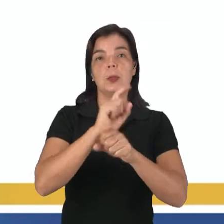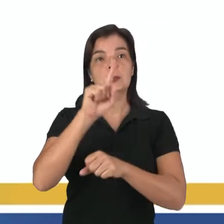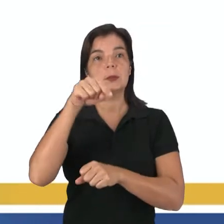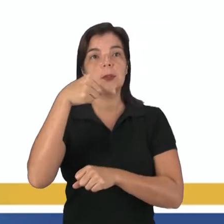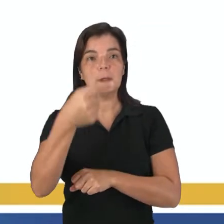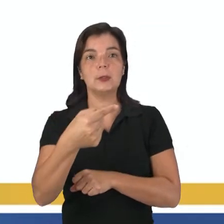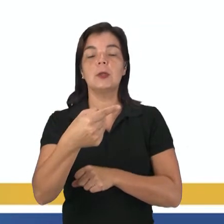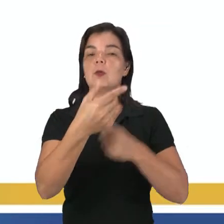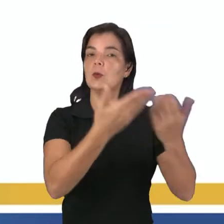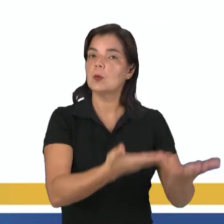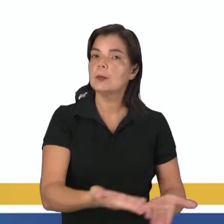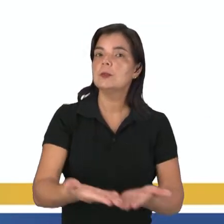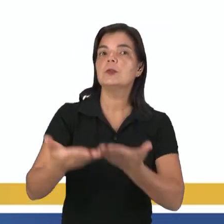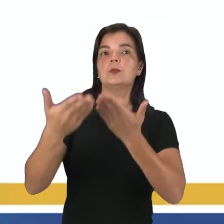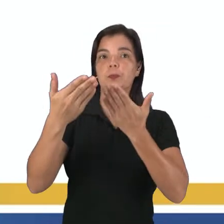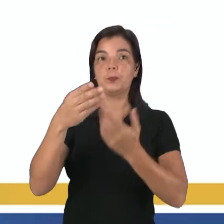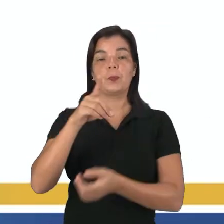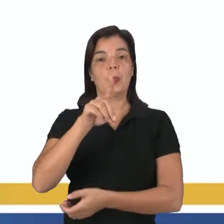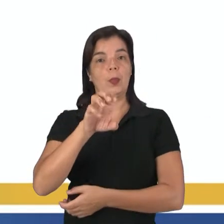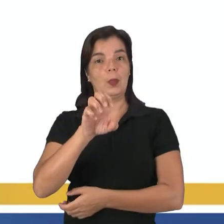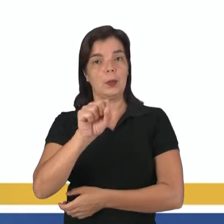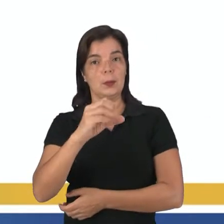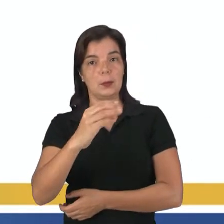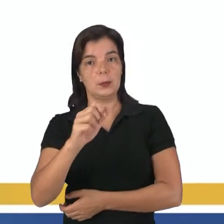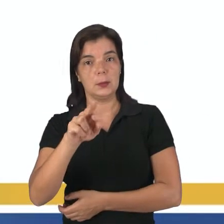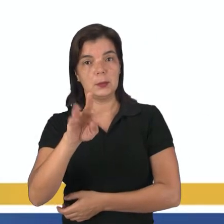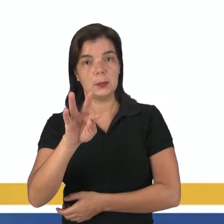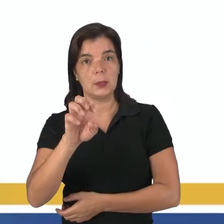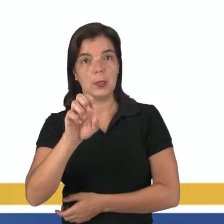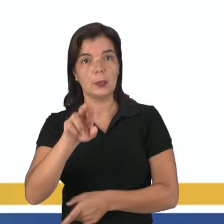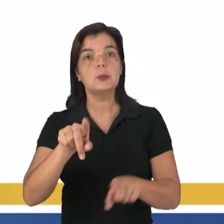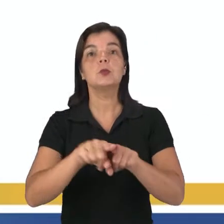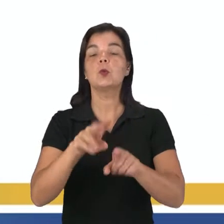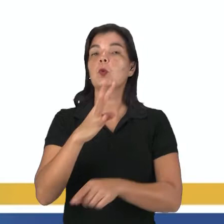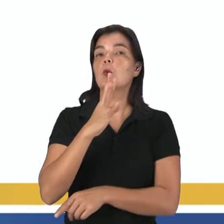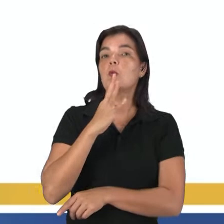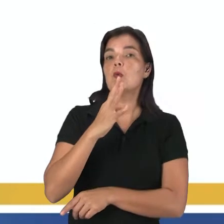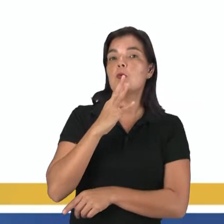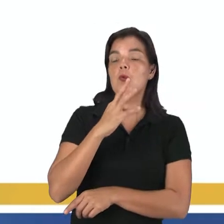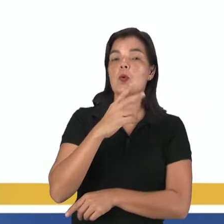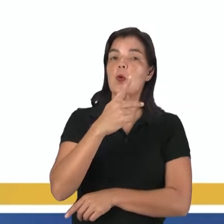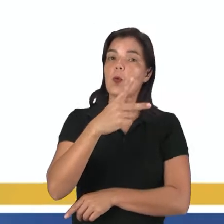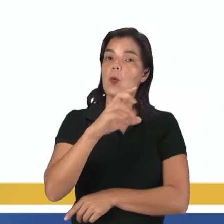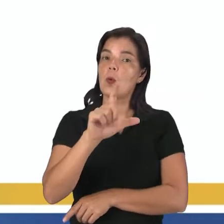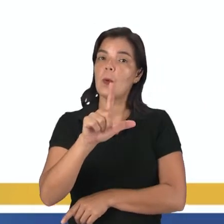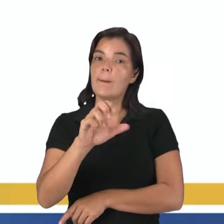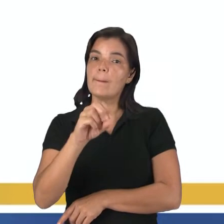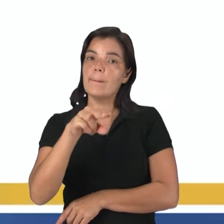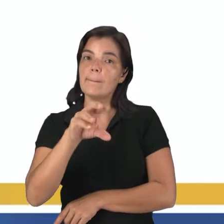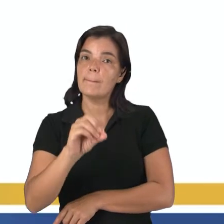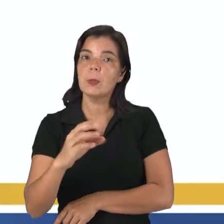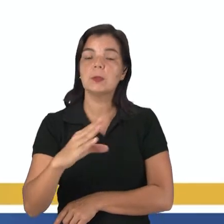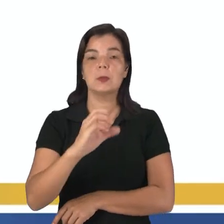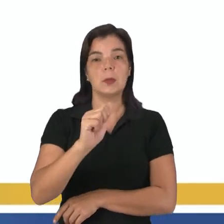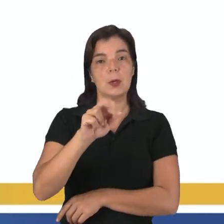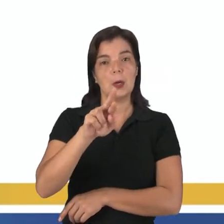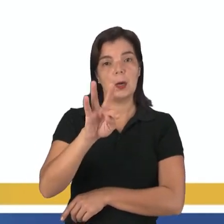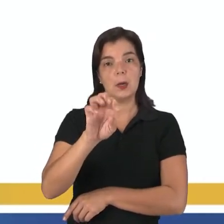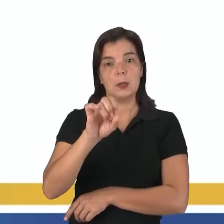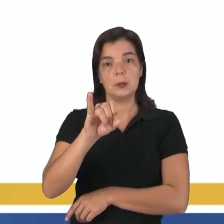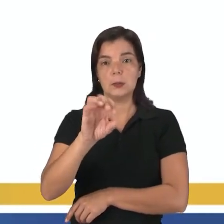e anos mais tarde em homenagem adestrado se ficou conhecido como plano cá E aí